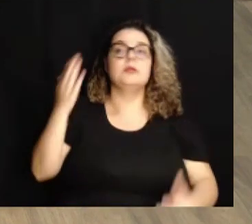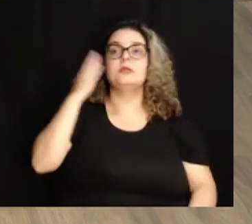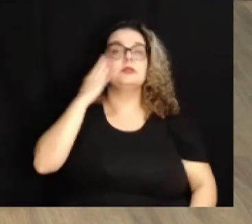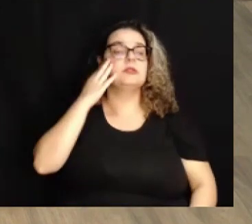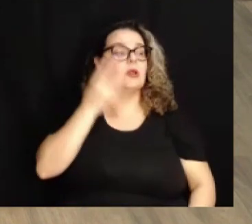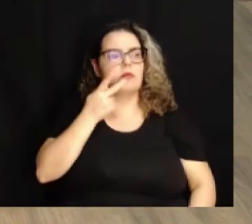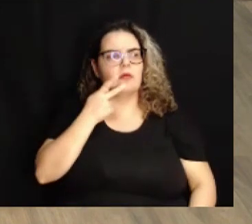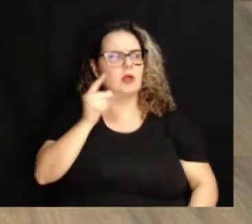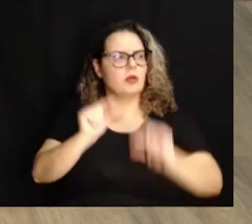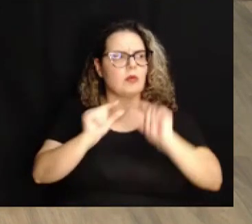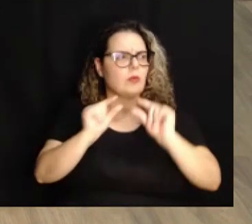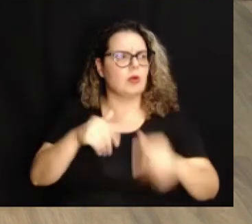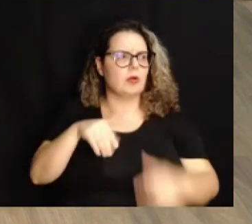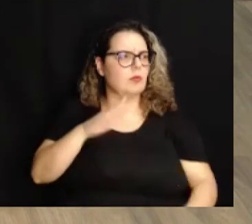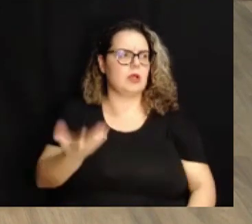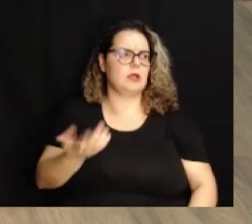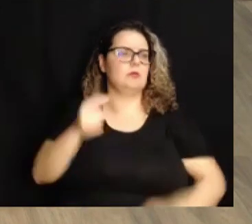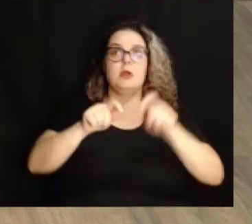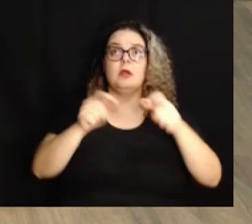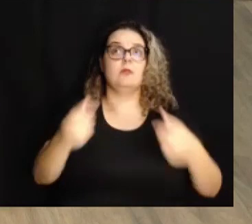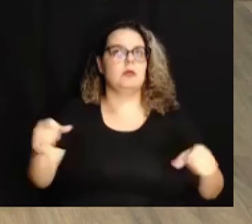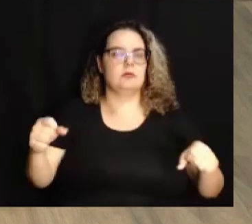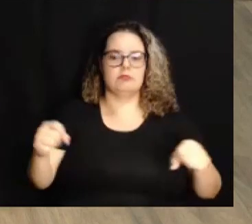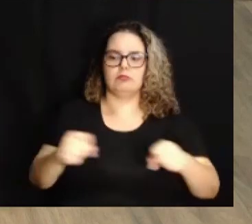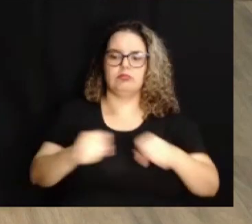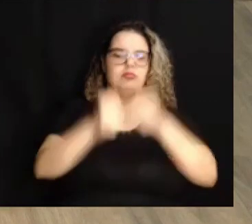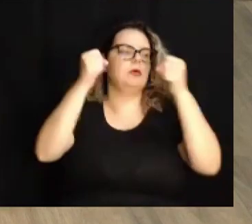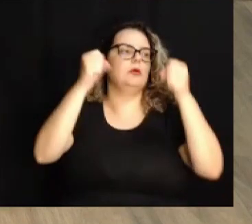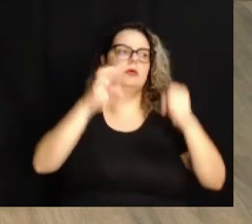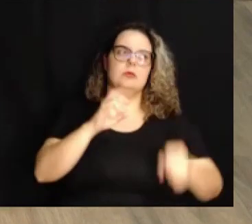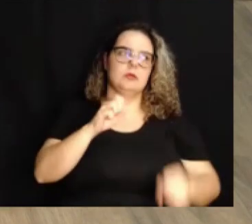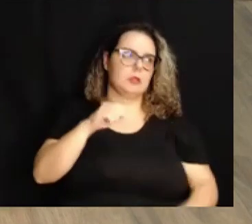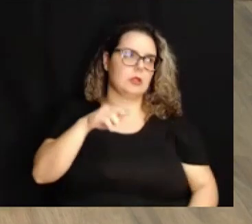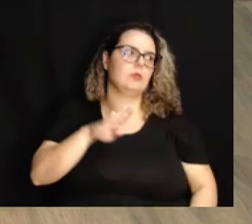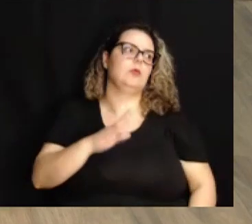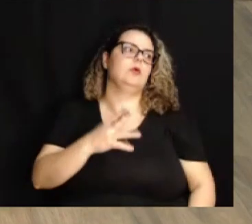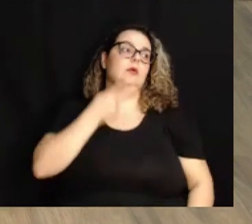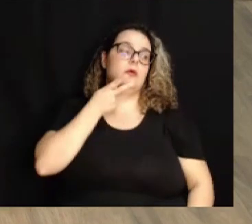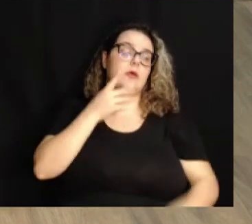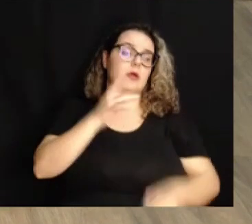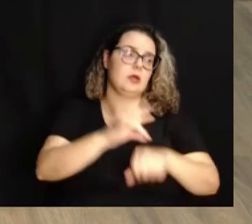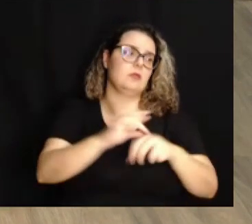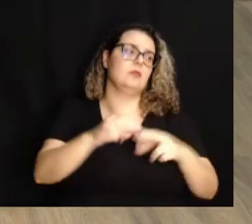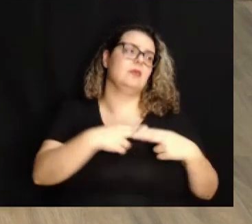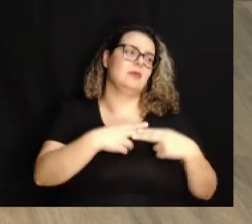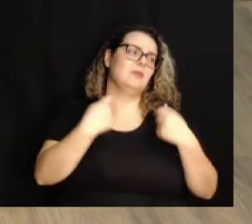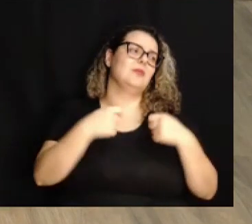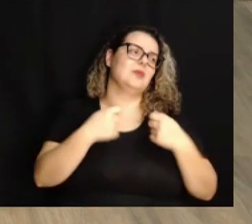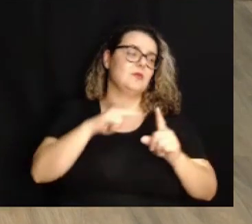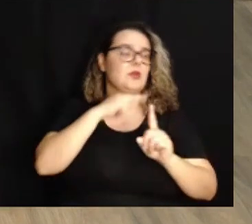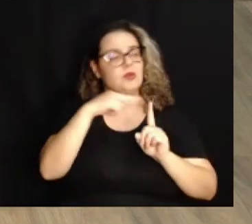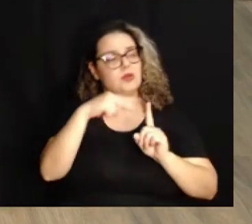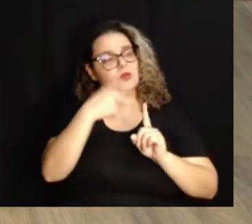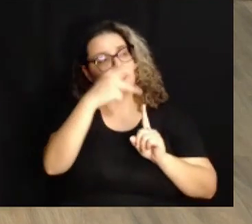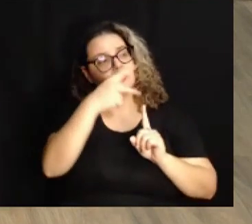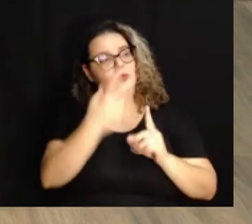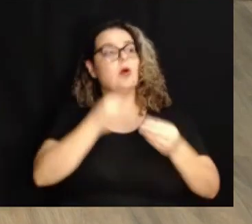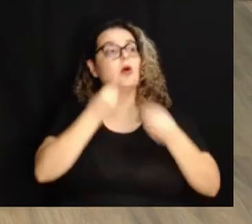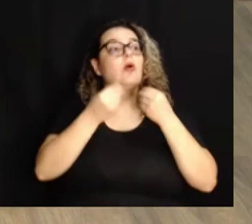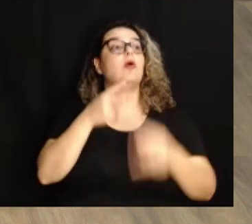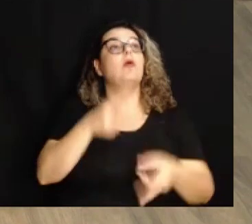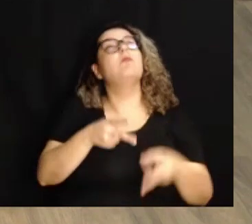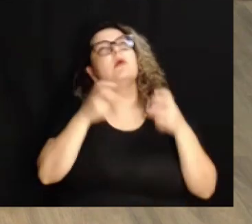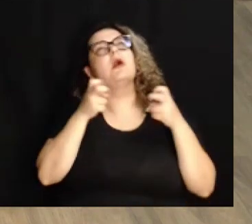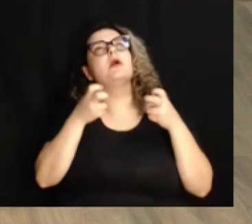para que as pessoas possam quebrar esse tabu de falar sobre o luto. O que precisamos, no seu ponto de vista? Como você vê todo o